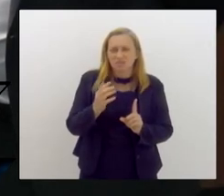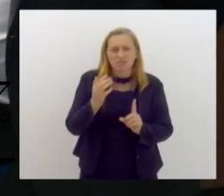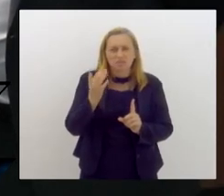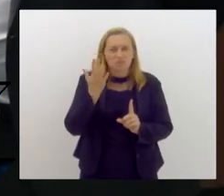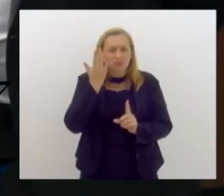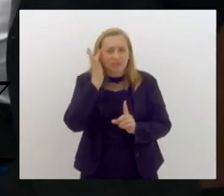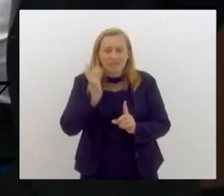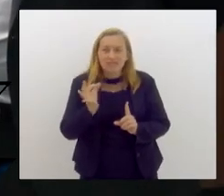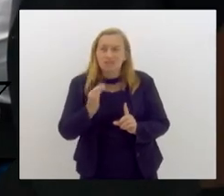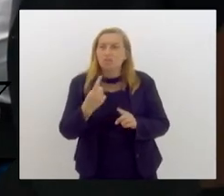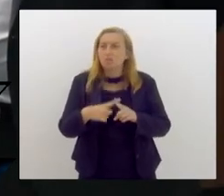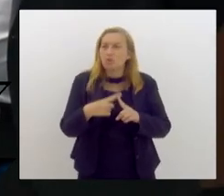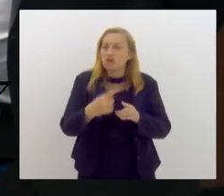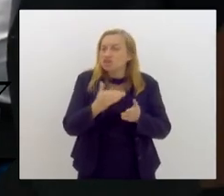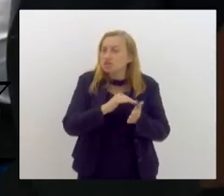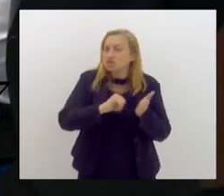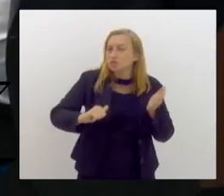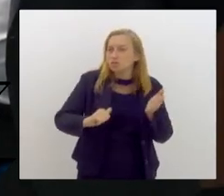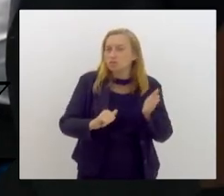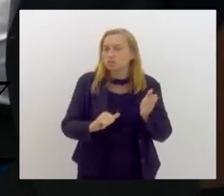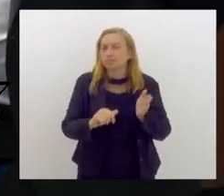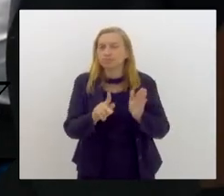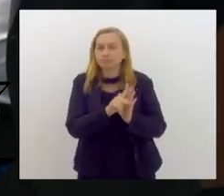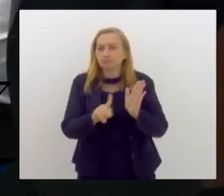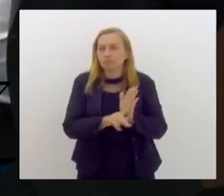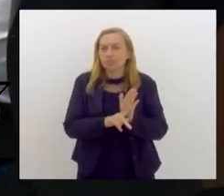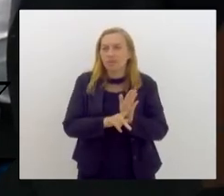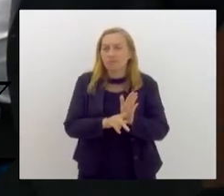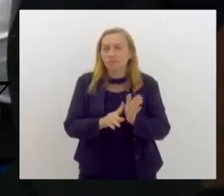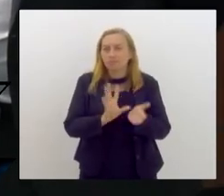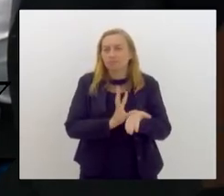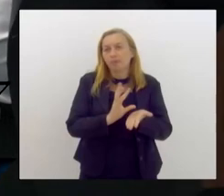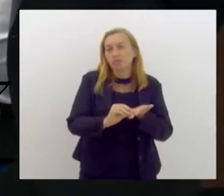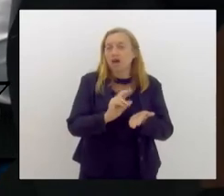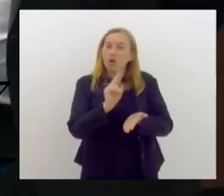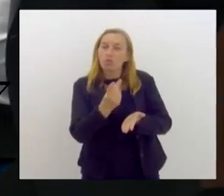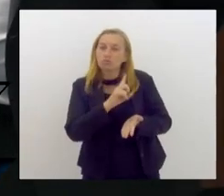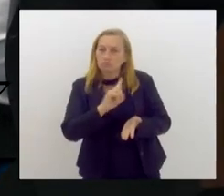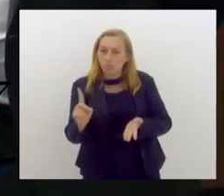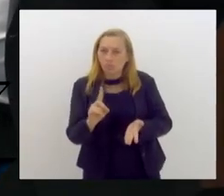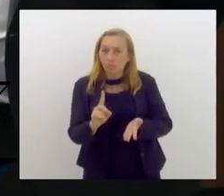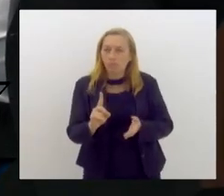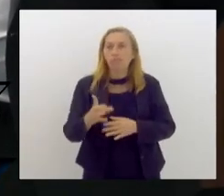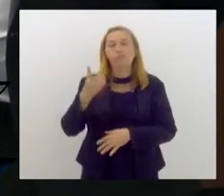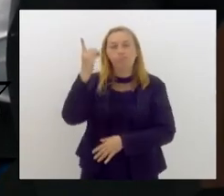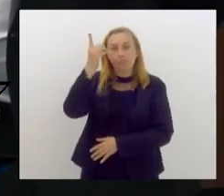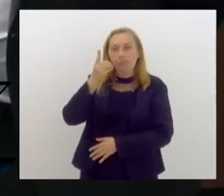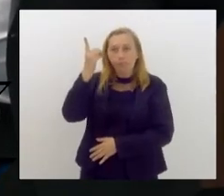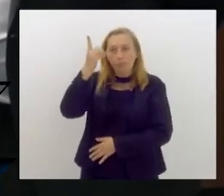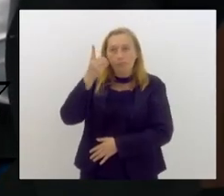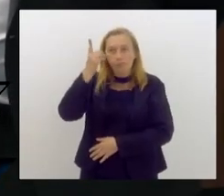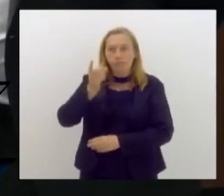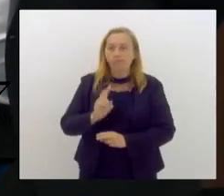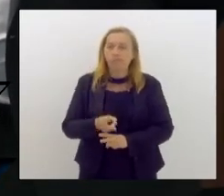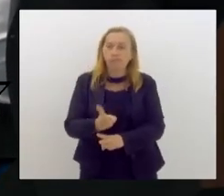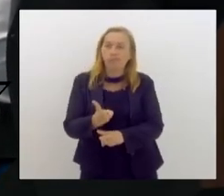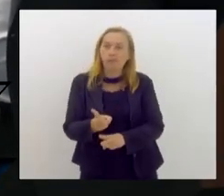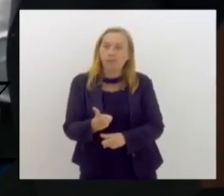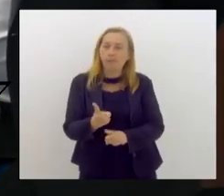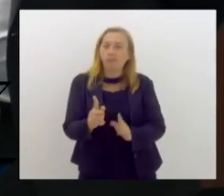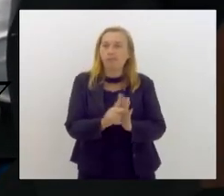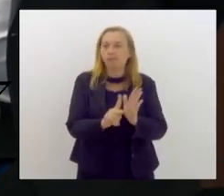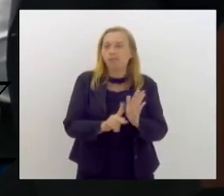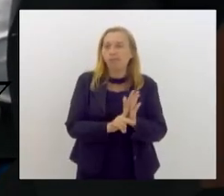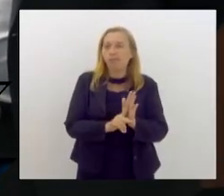a presidência pautar ou não pautar, mas discricionário ao deputado manter o projeto, e a